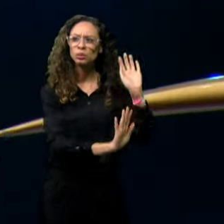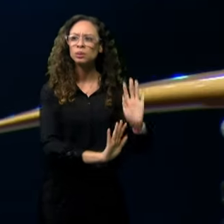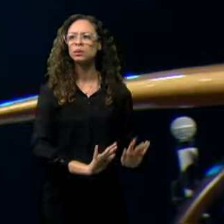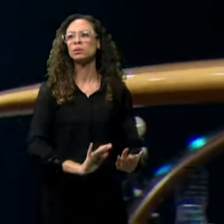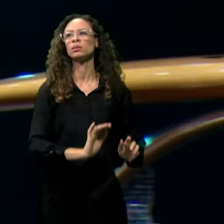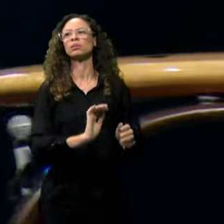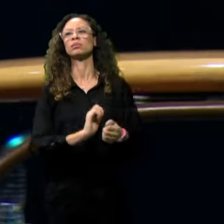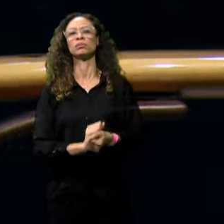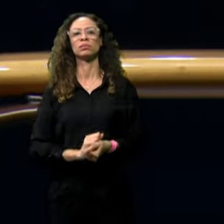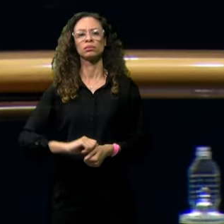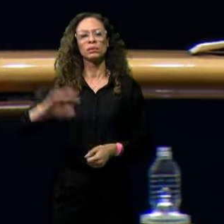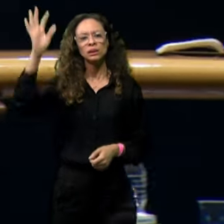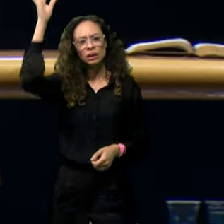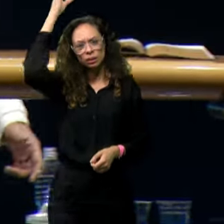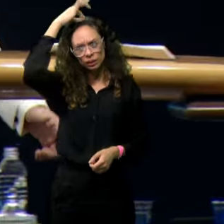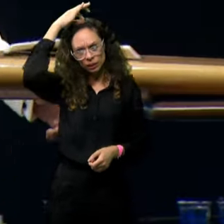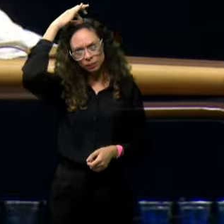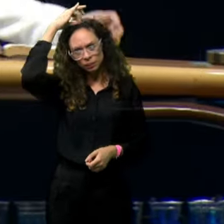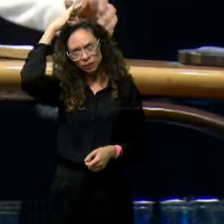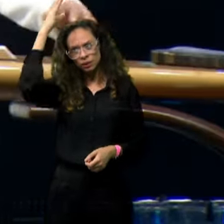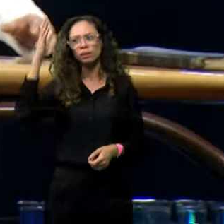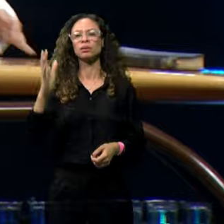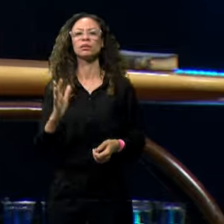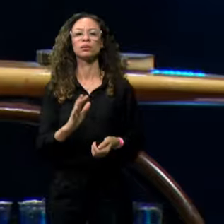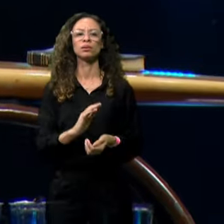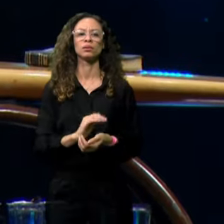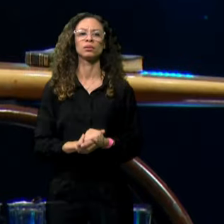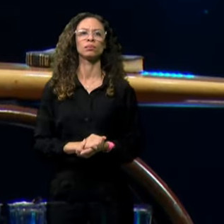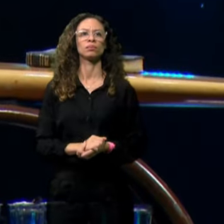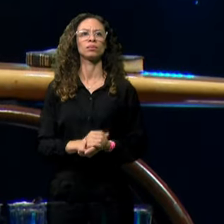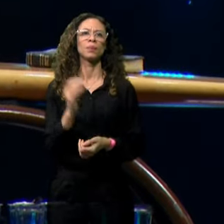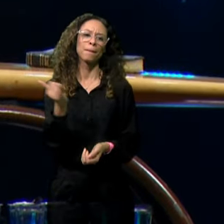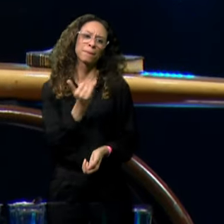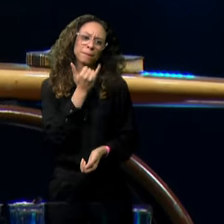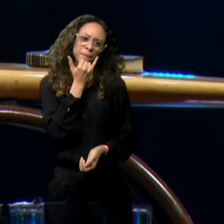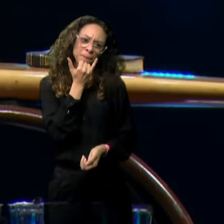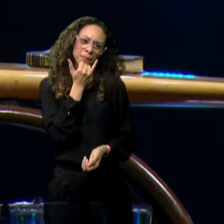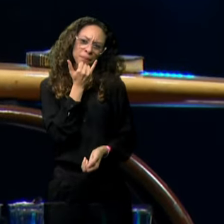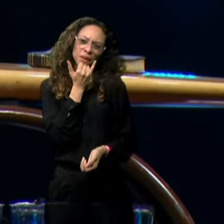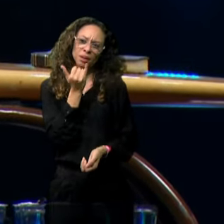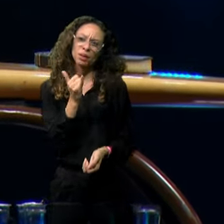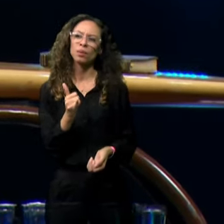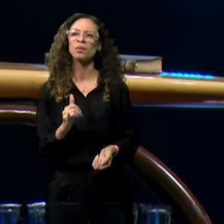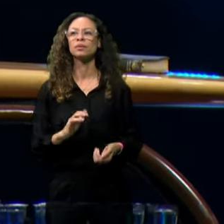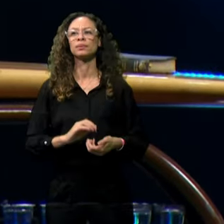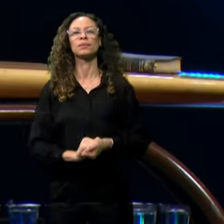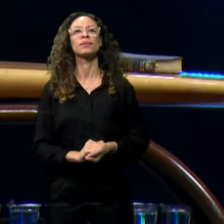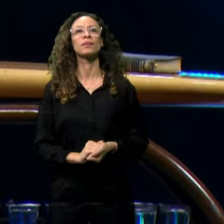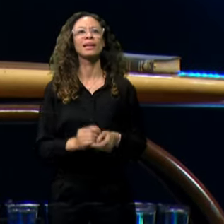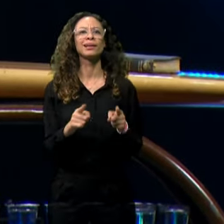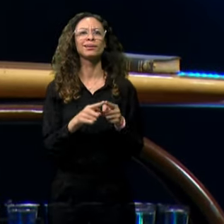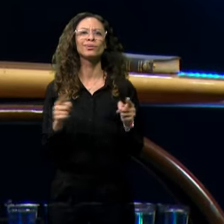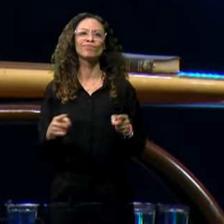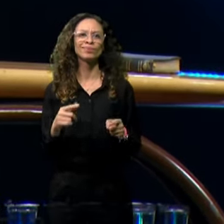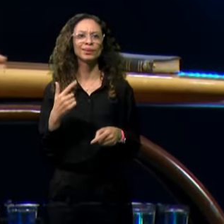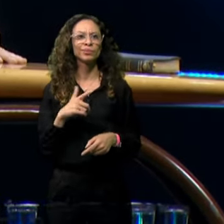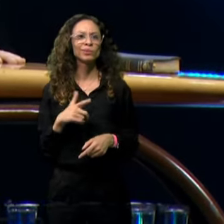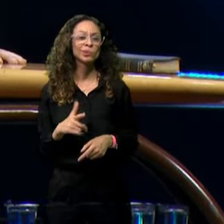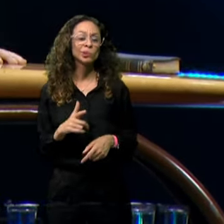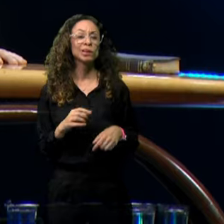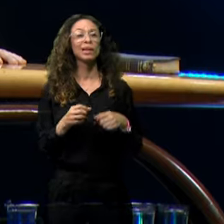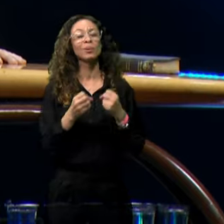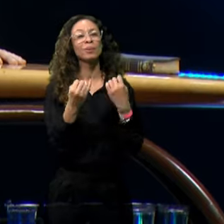é um espírito me perdoe que eu vou dizer mas está na escritura não temos o tempo para fazer um Essência disto mas